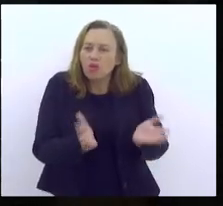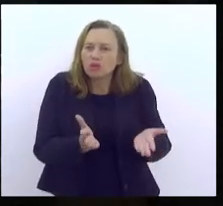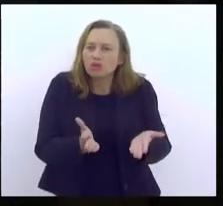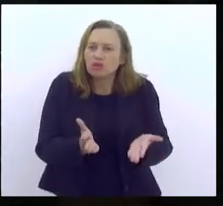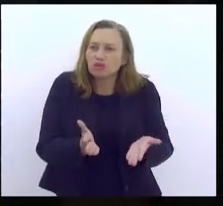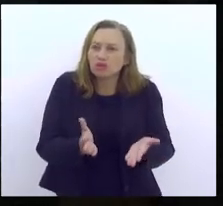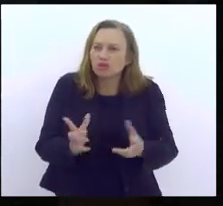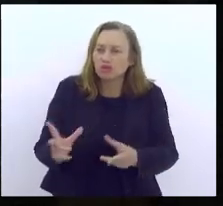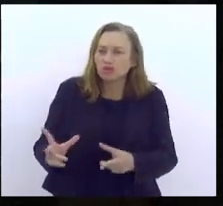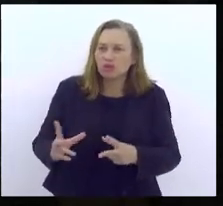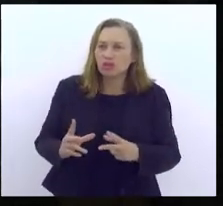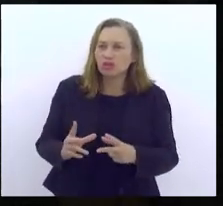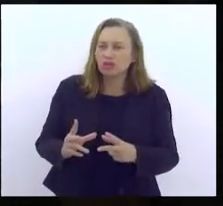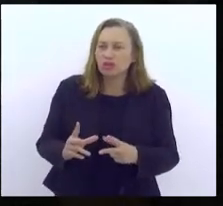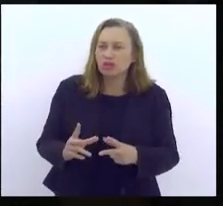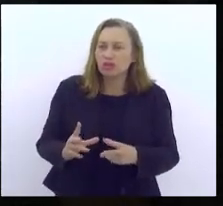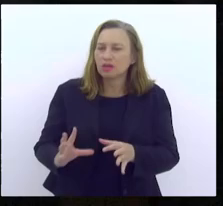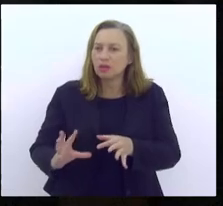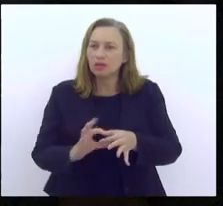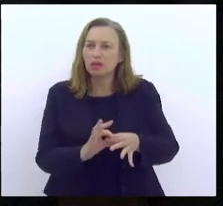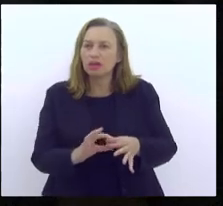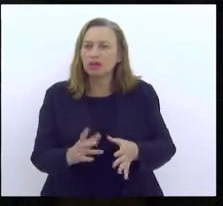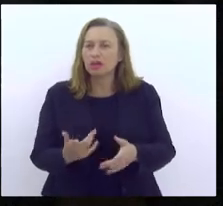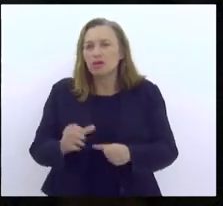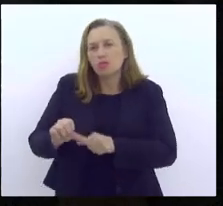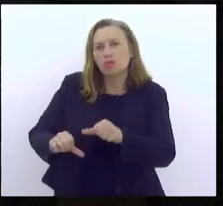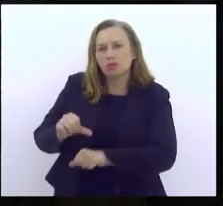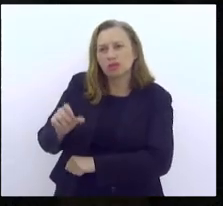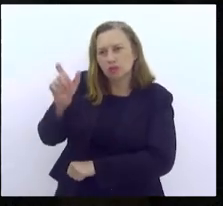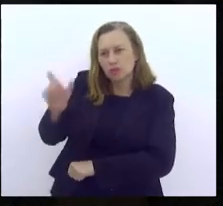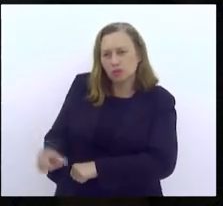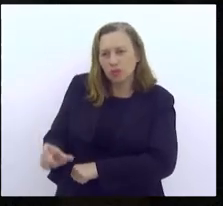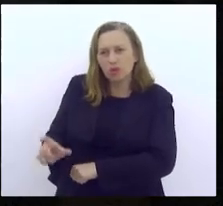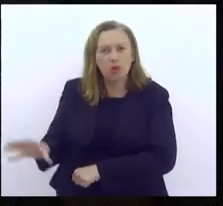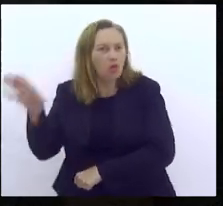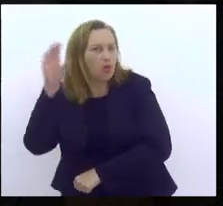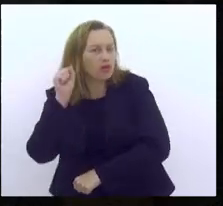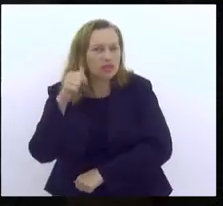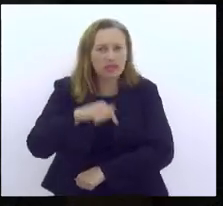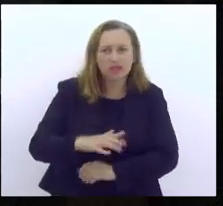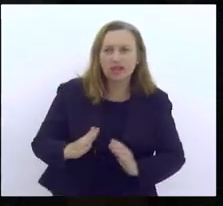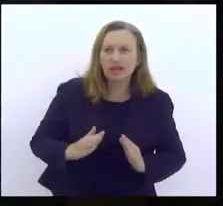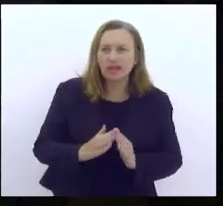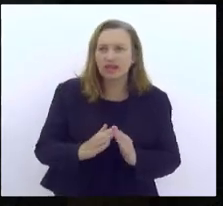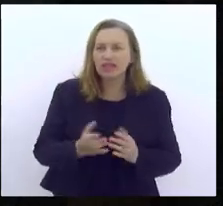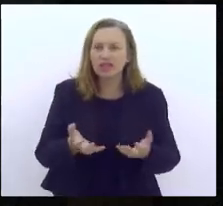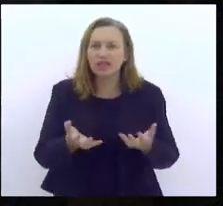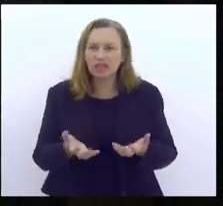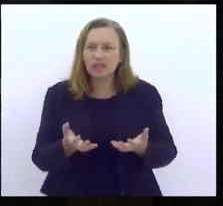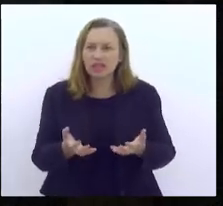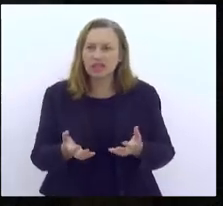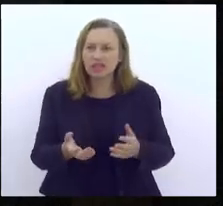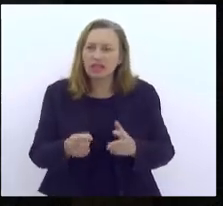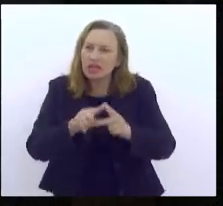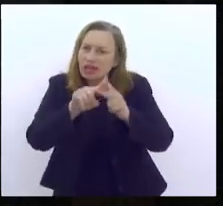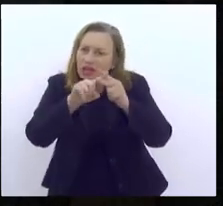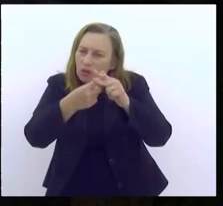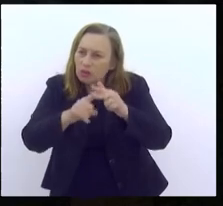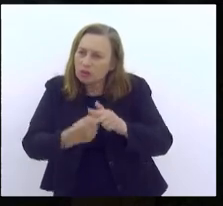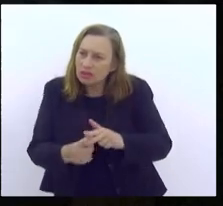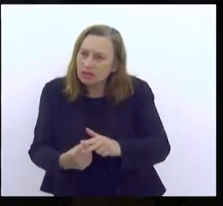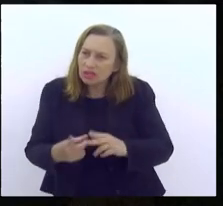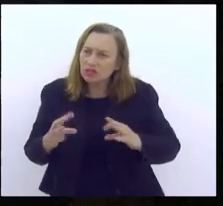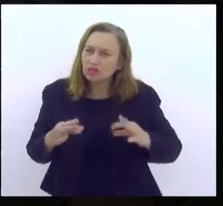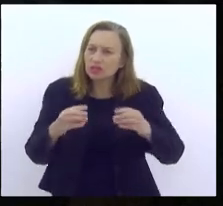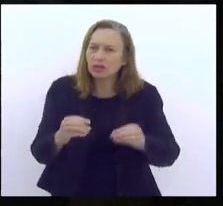merece a Lucinha aliada. Se ele mudar a postura dele, ouvir nessa casa aqui e fizer as reformulações que tem que ser feita, colocando